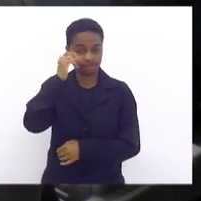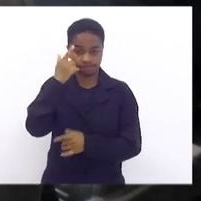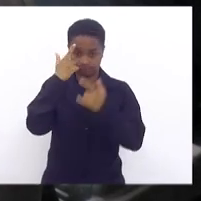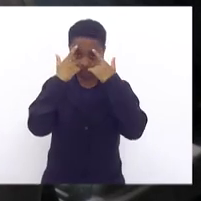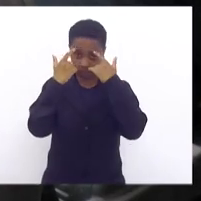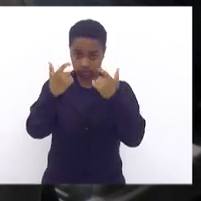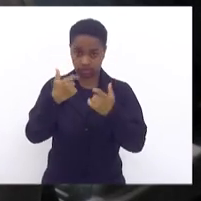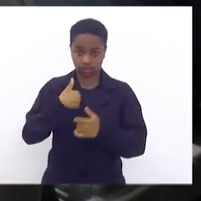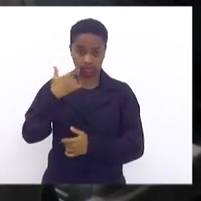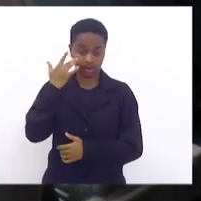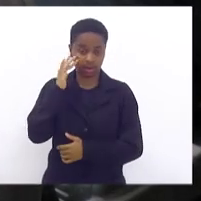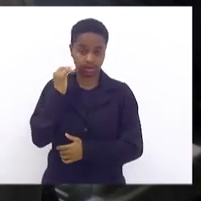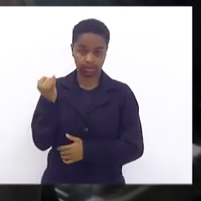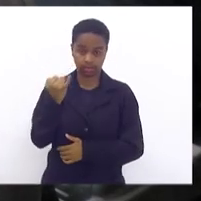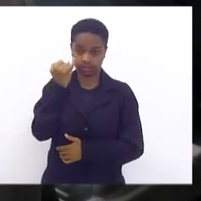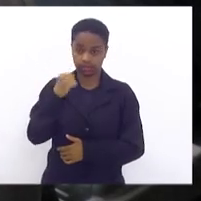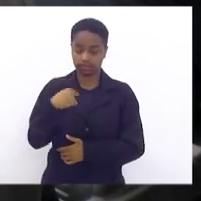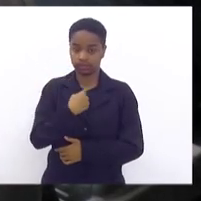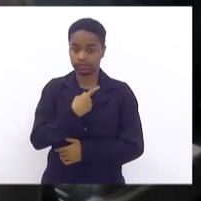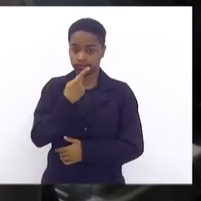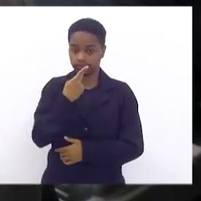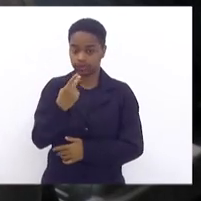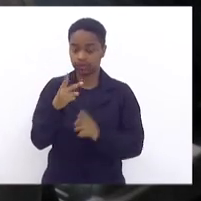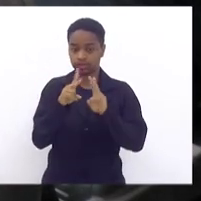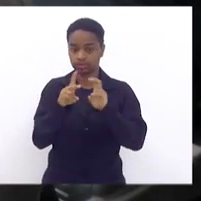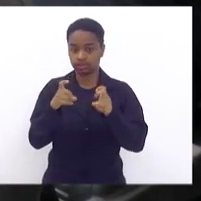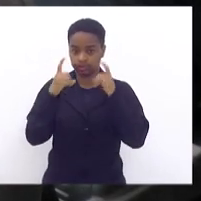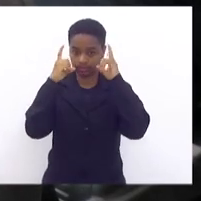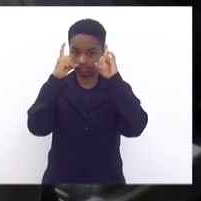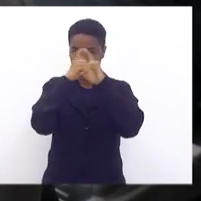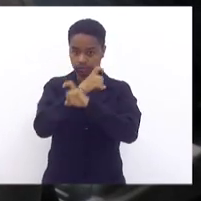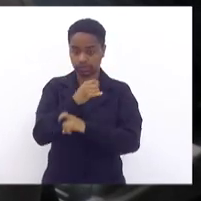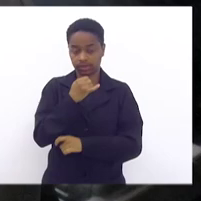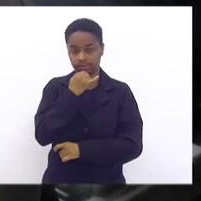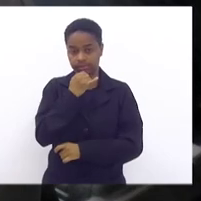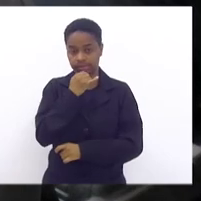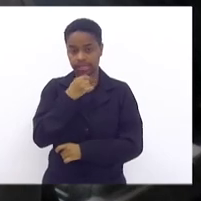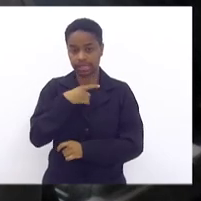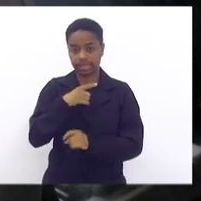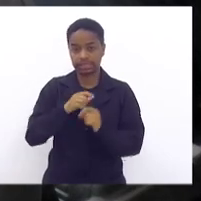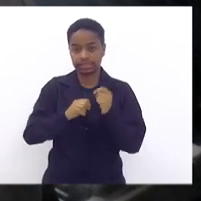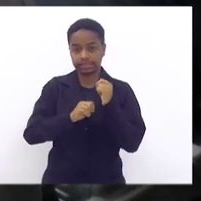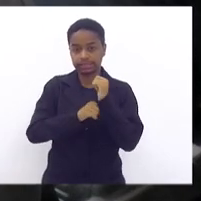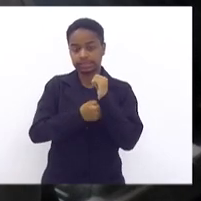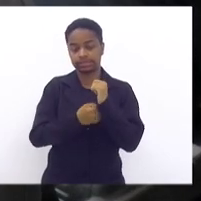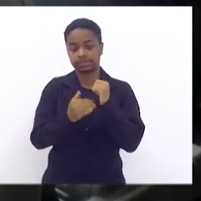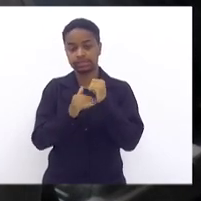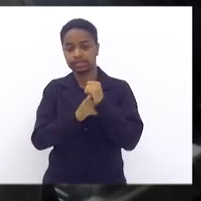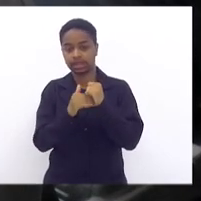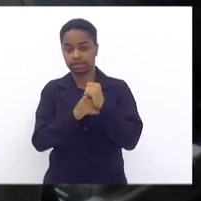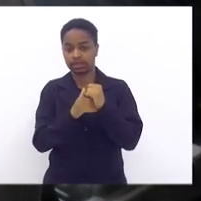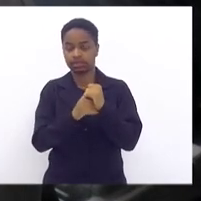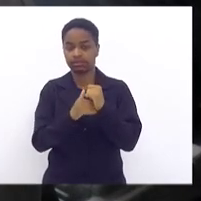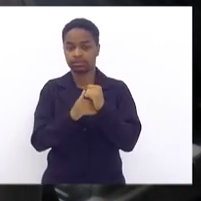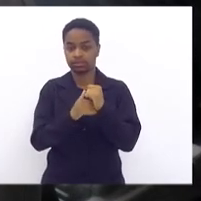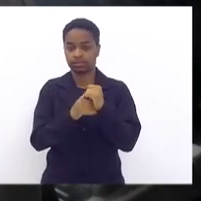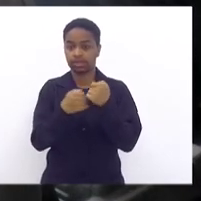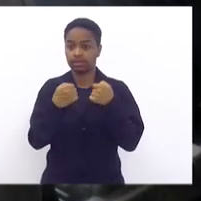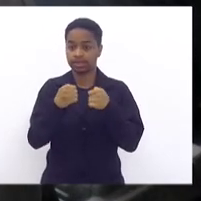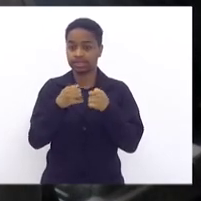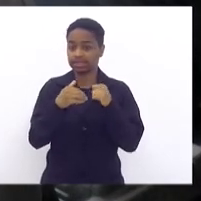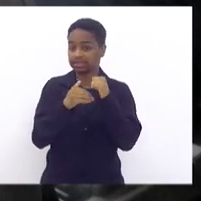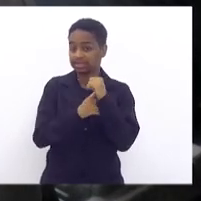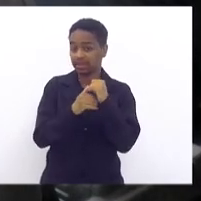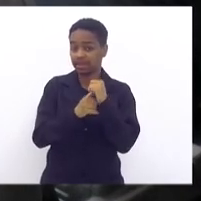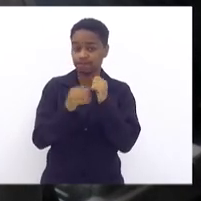que é muito importante a gente falar da dificuldade, por exemplo, das senhas, né, da gente ter sempre senhas fortes,